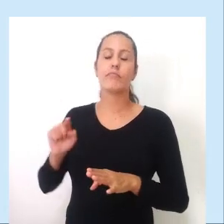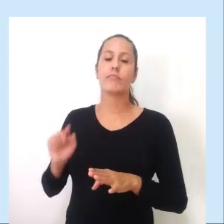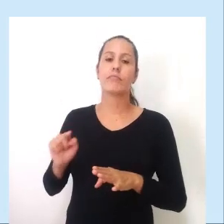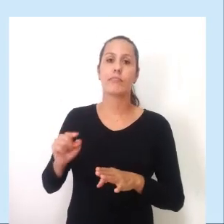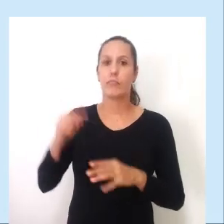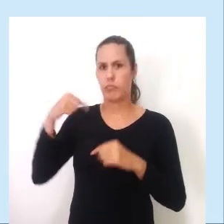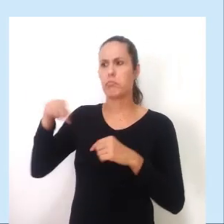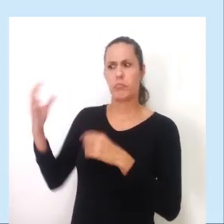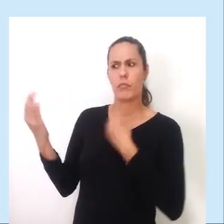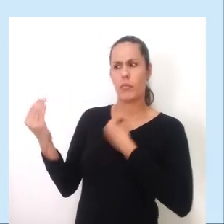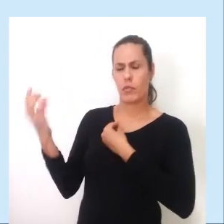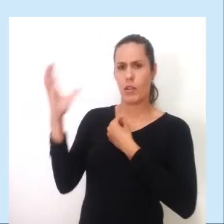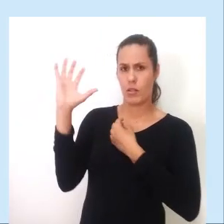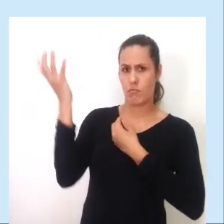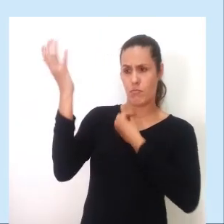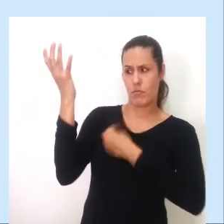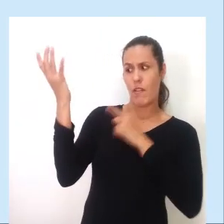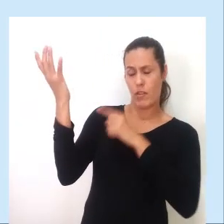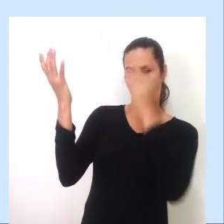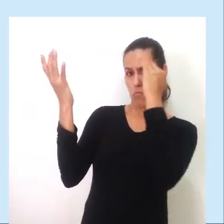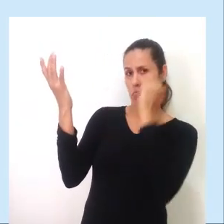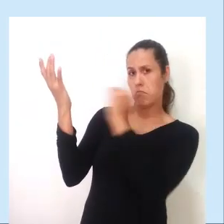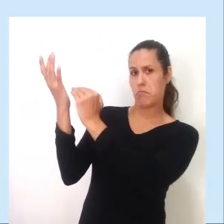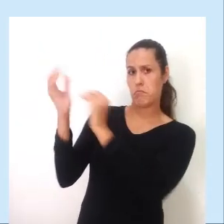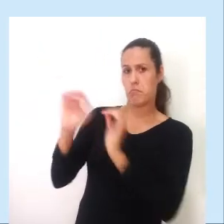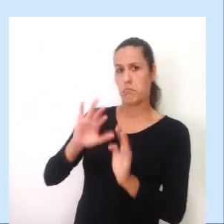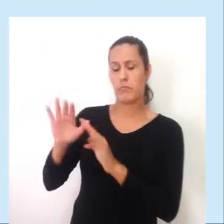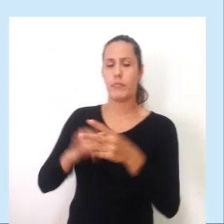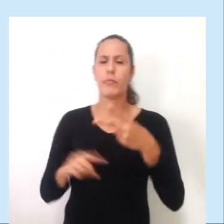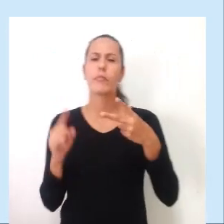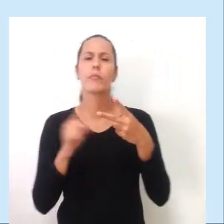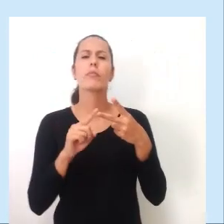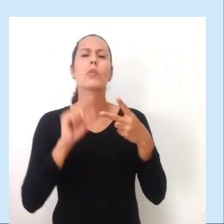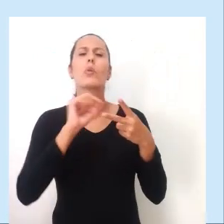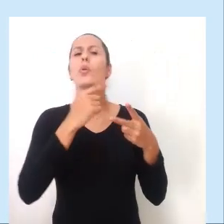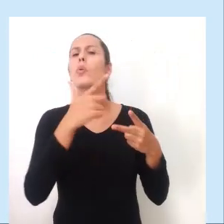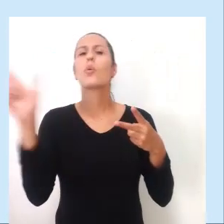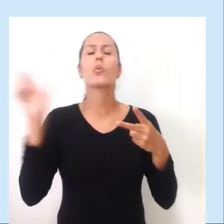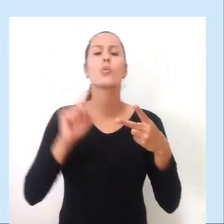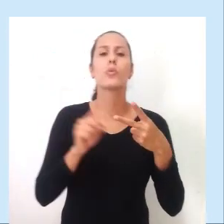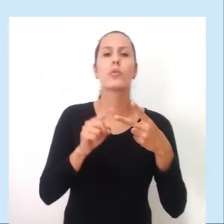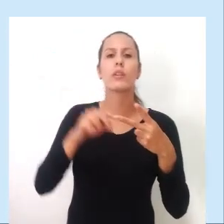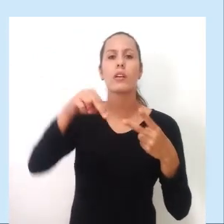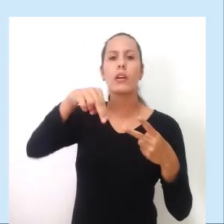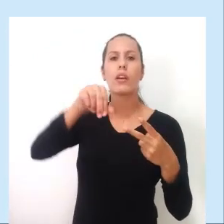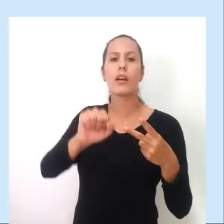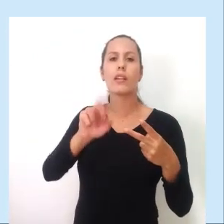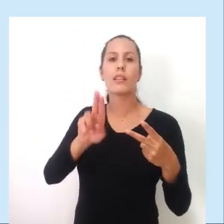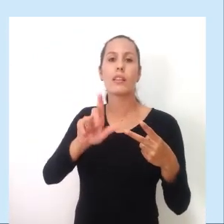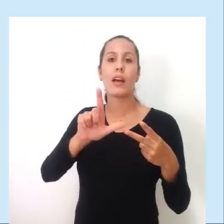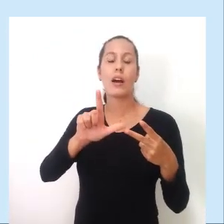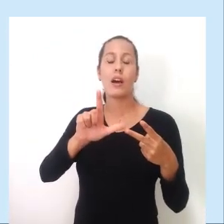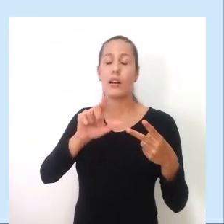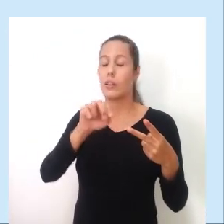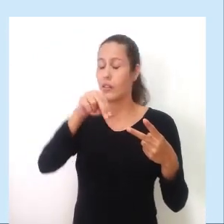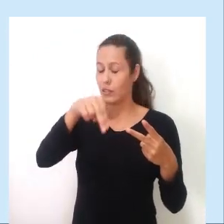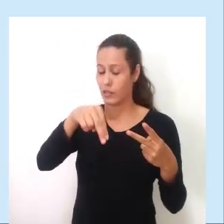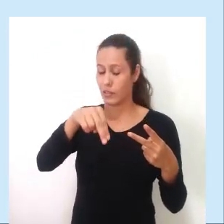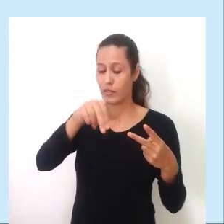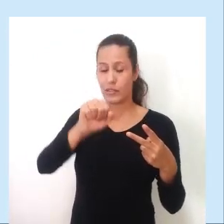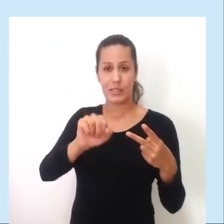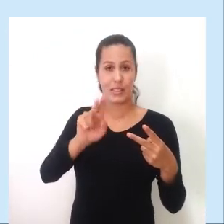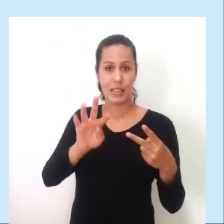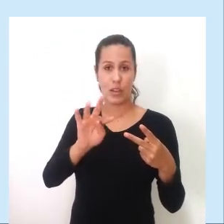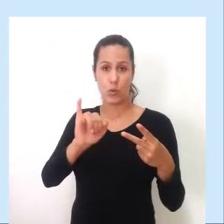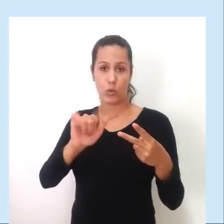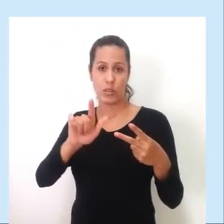vivo é o Nautilus. Lembra alguma coisa, hein? Quem gosta de futebol. O Nautilus